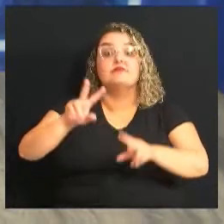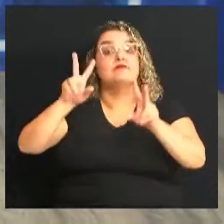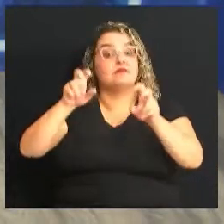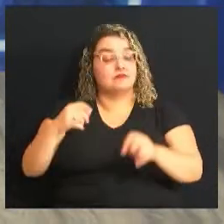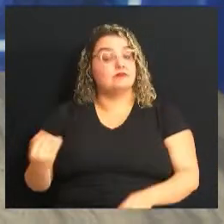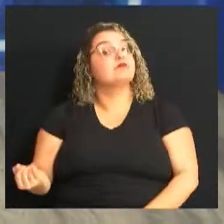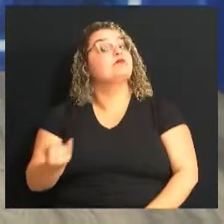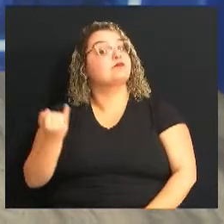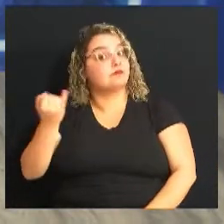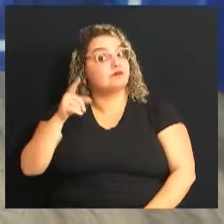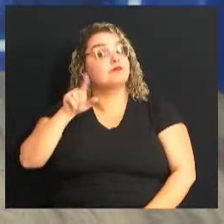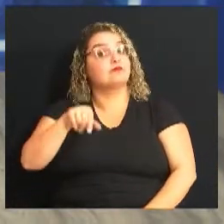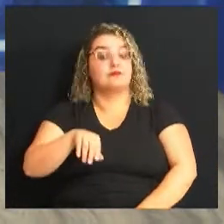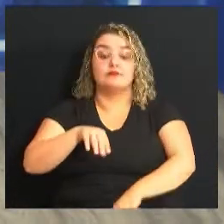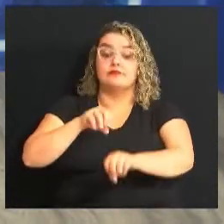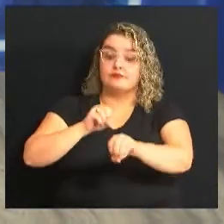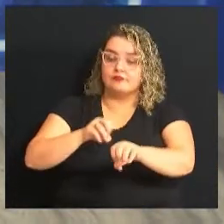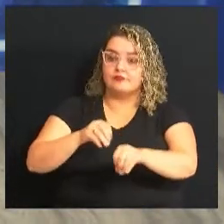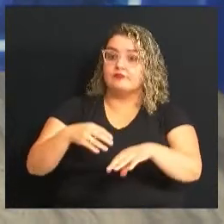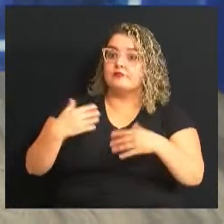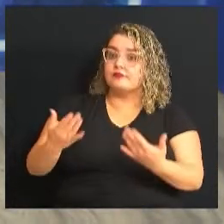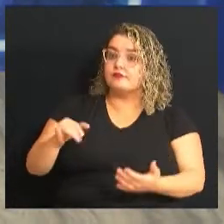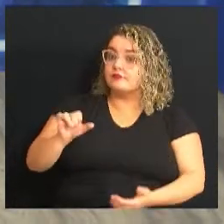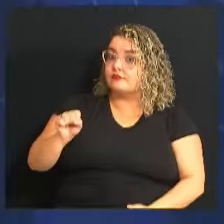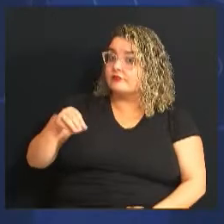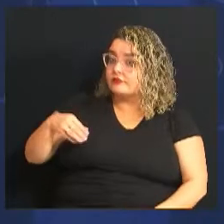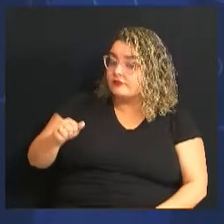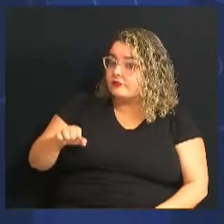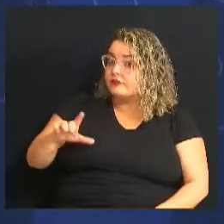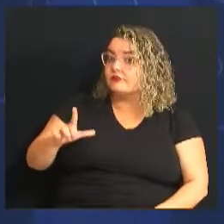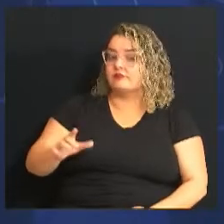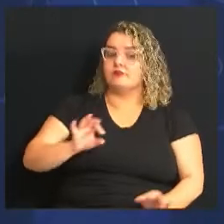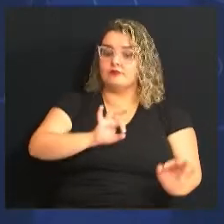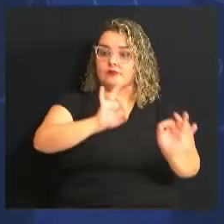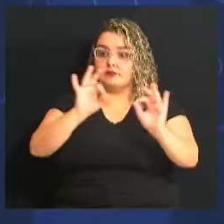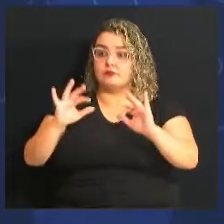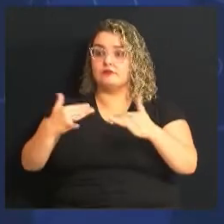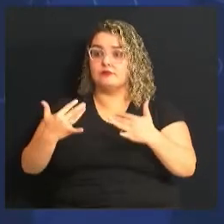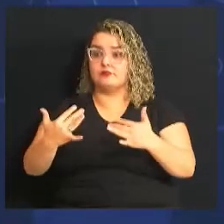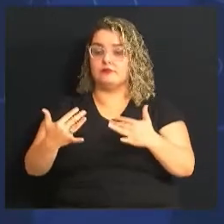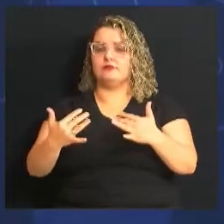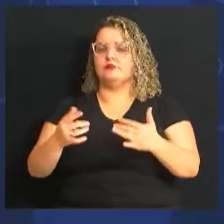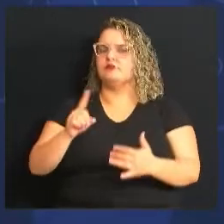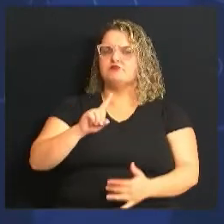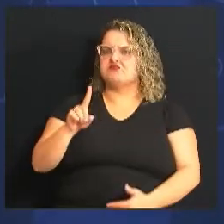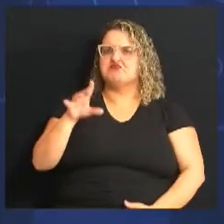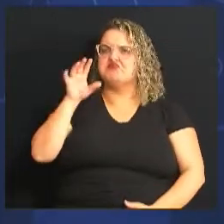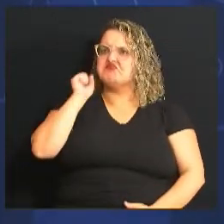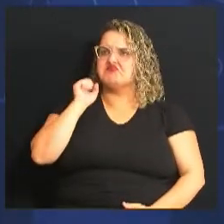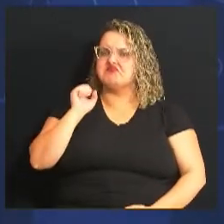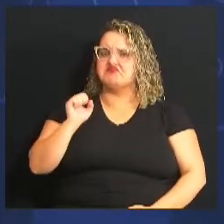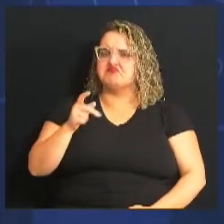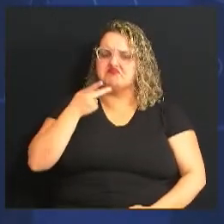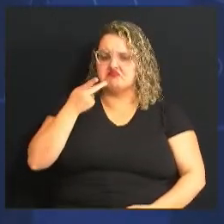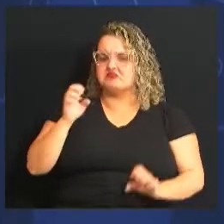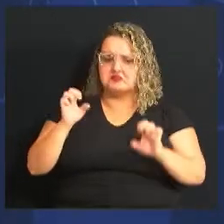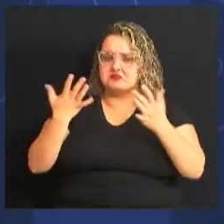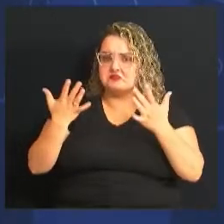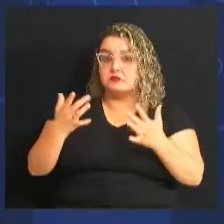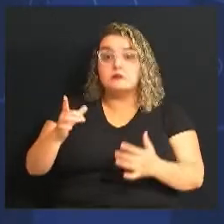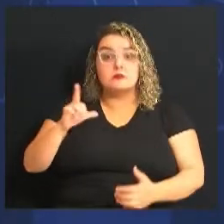que é sobre educação. Ismael, para quem está nos acompanhando, não ouviu falar sobre o evento. Existe